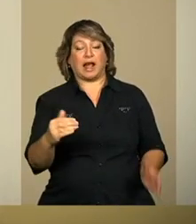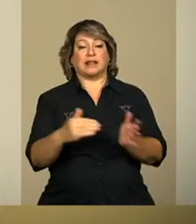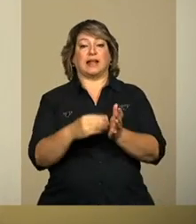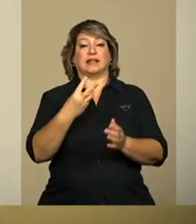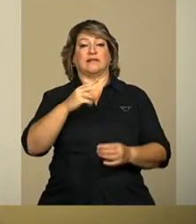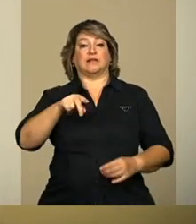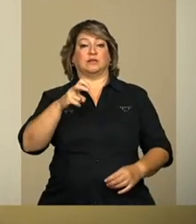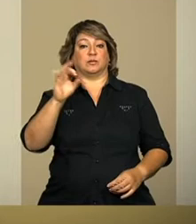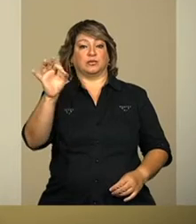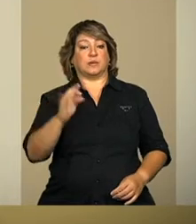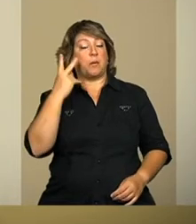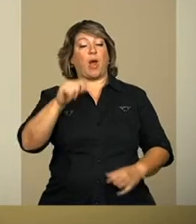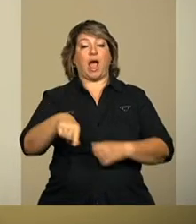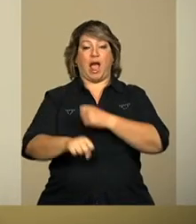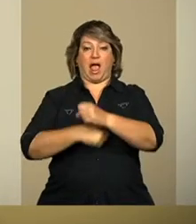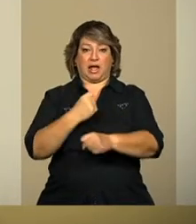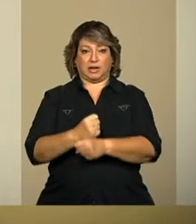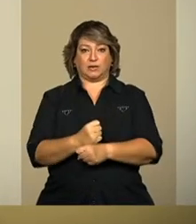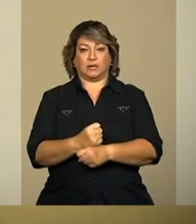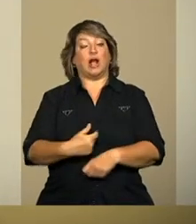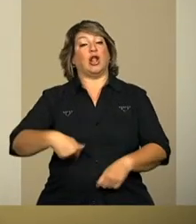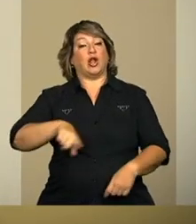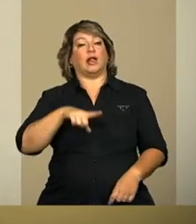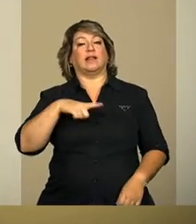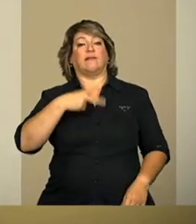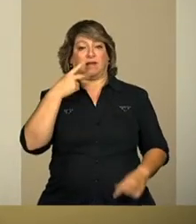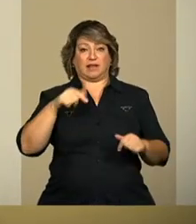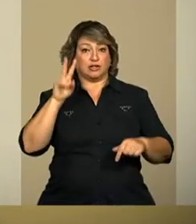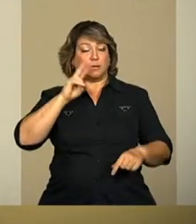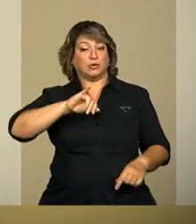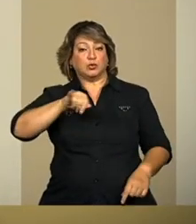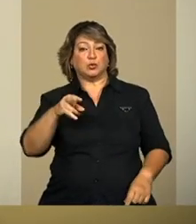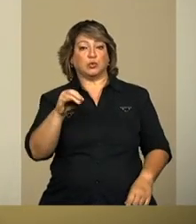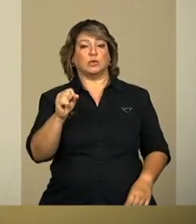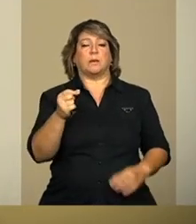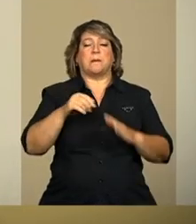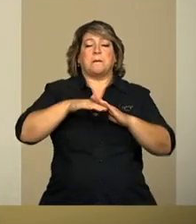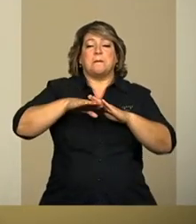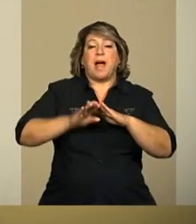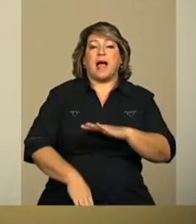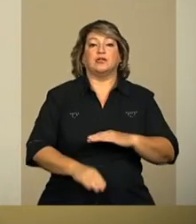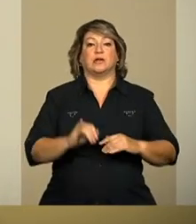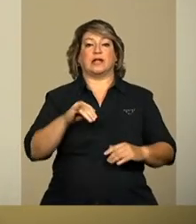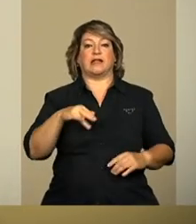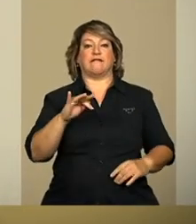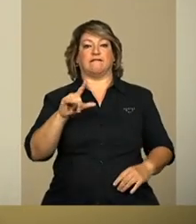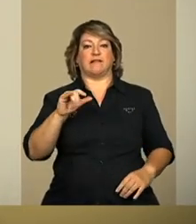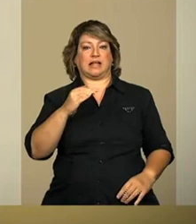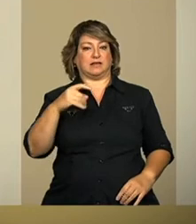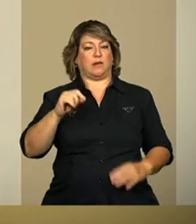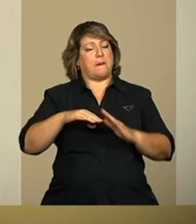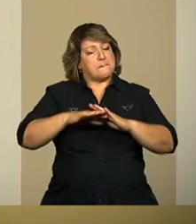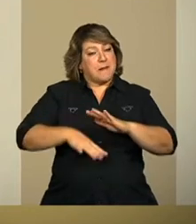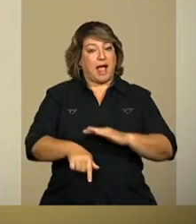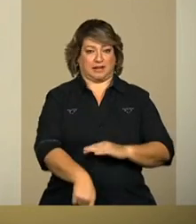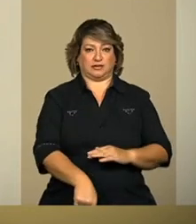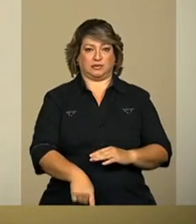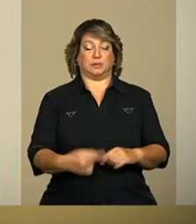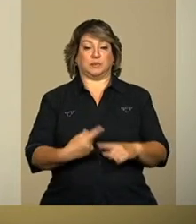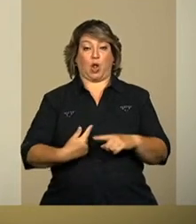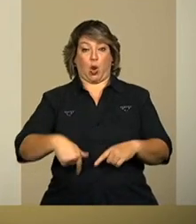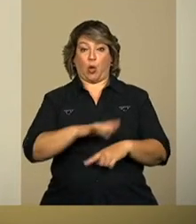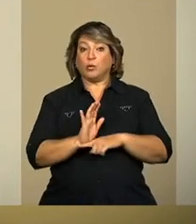por ao ano nós estamos falando aqui Luciano de juros negativos abaixo da inflação e Luciano o nosso